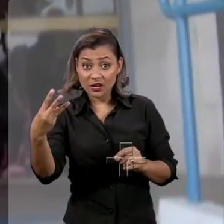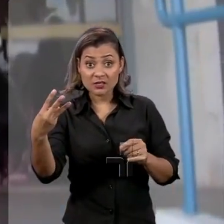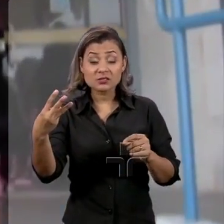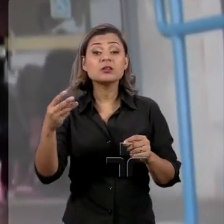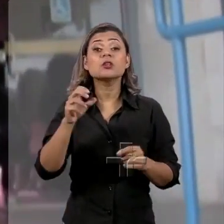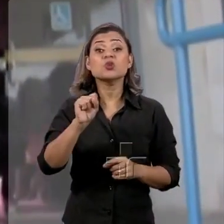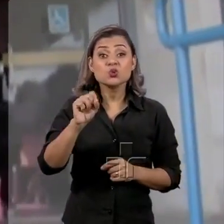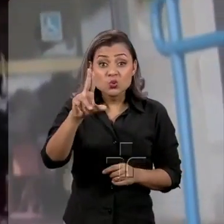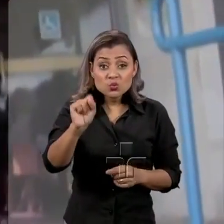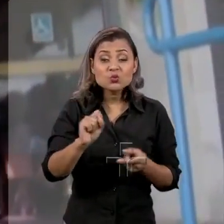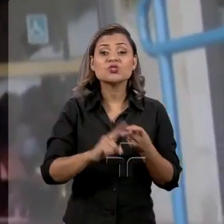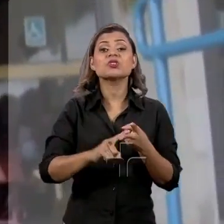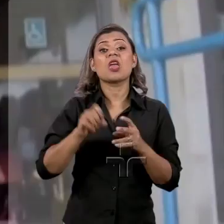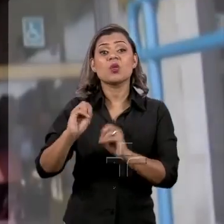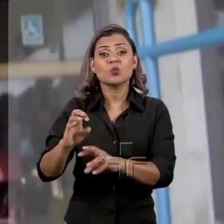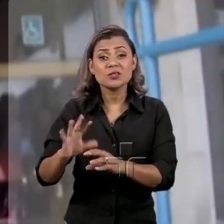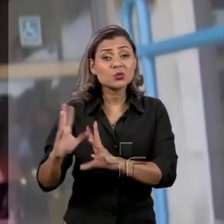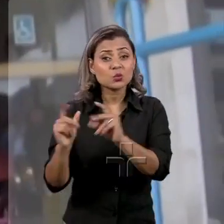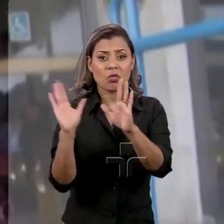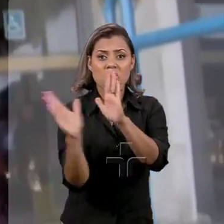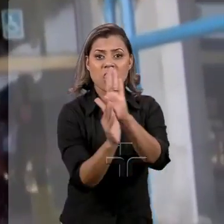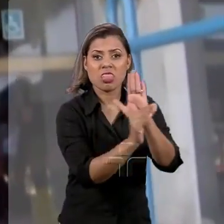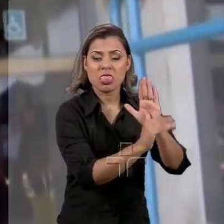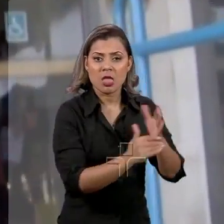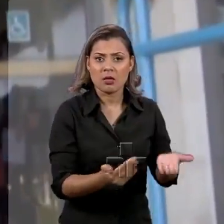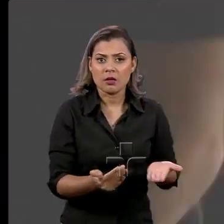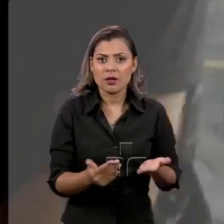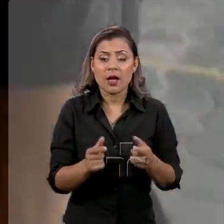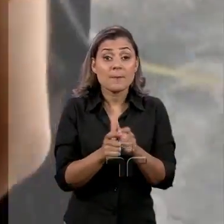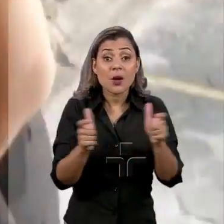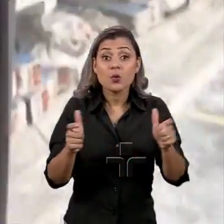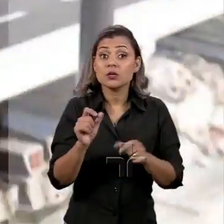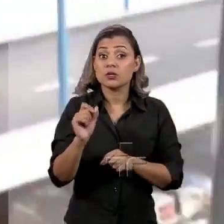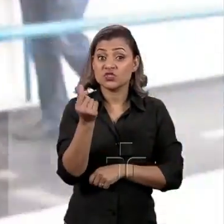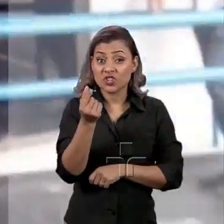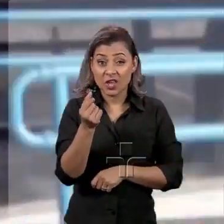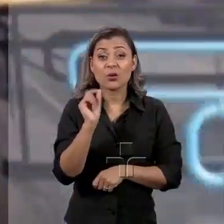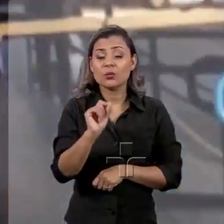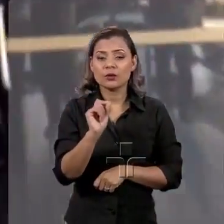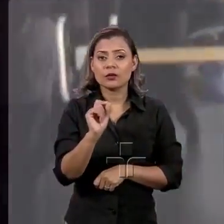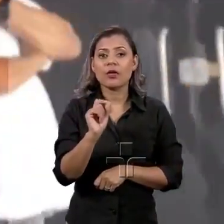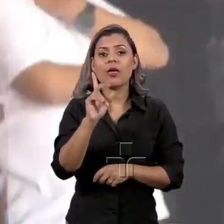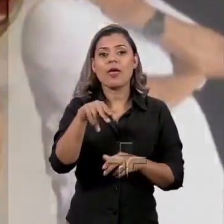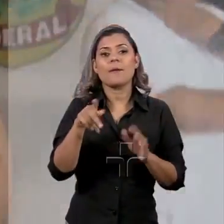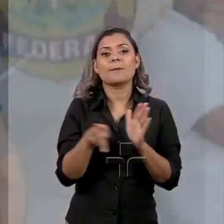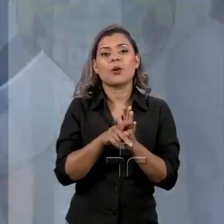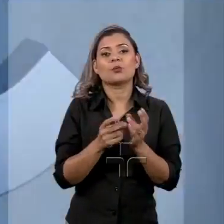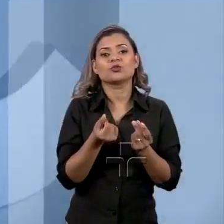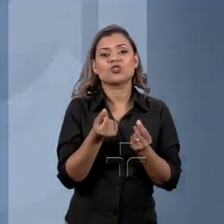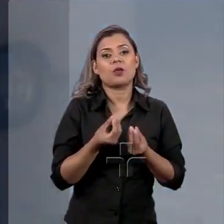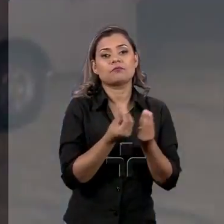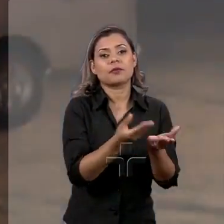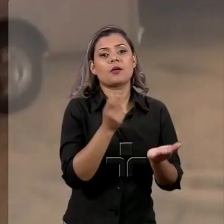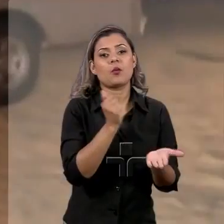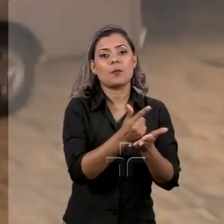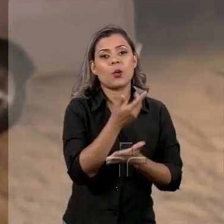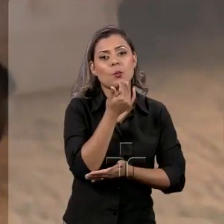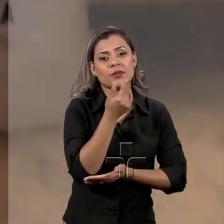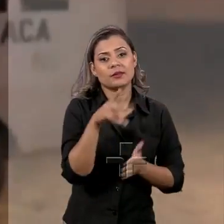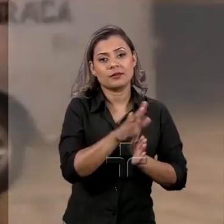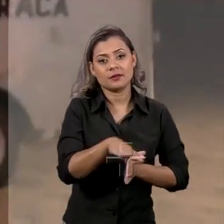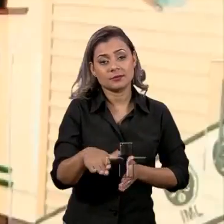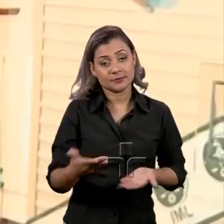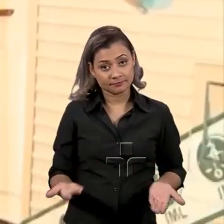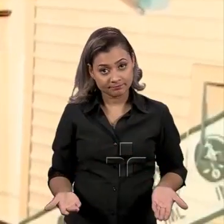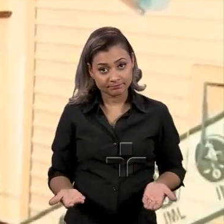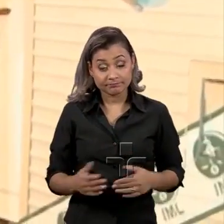SUS e de programas de educação. A maior parte do valor seria destinado à merenda escolar.